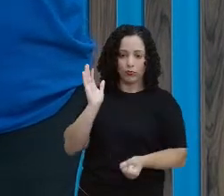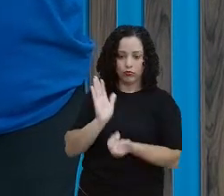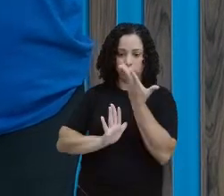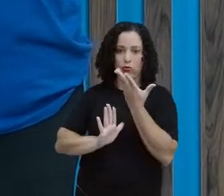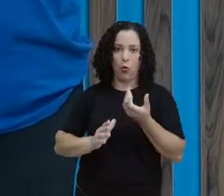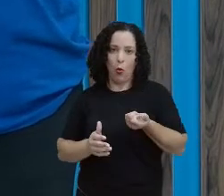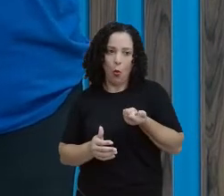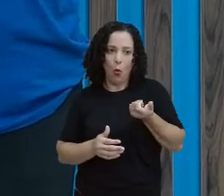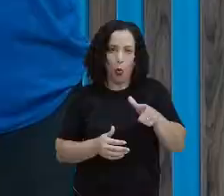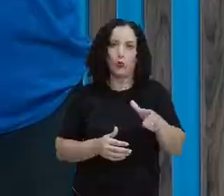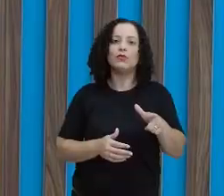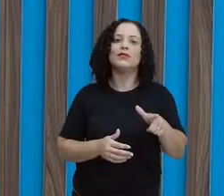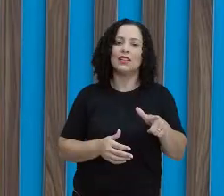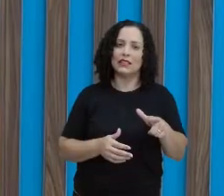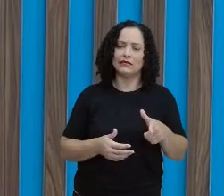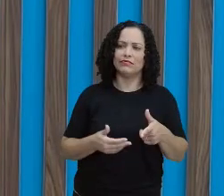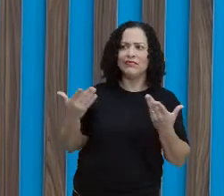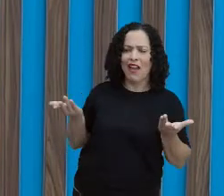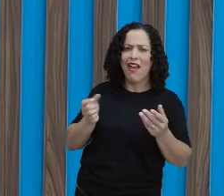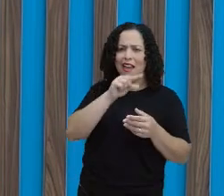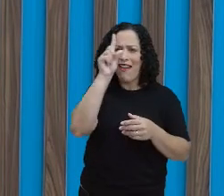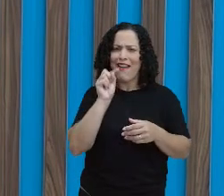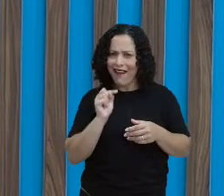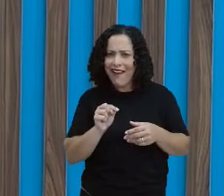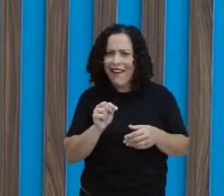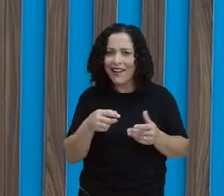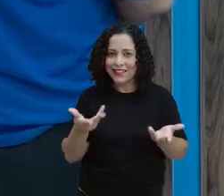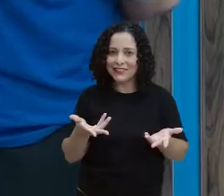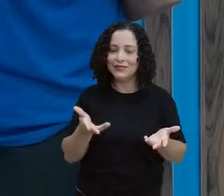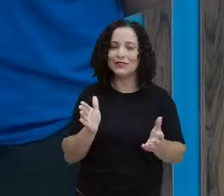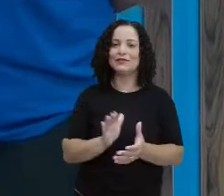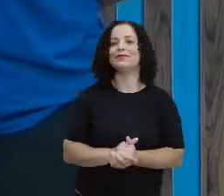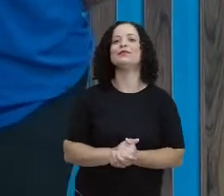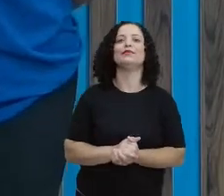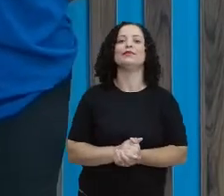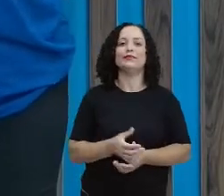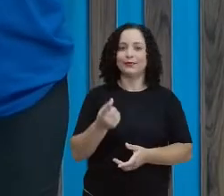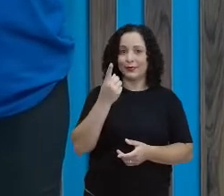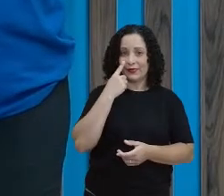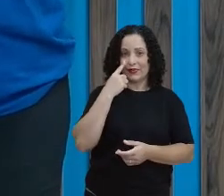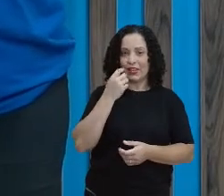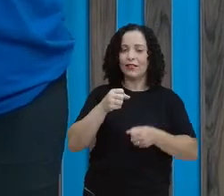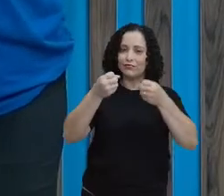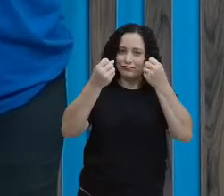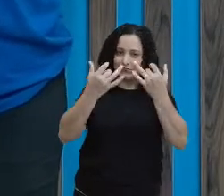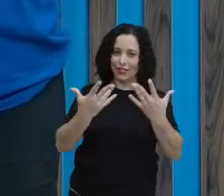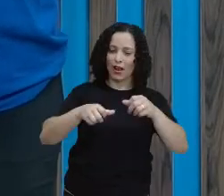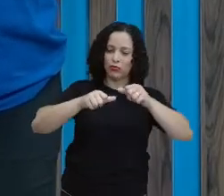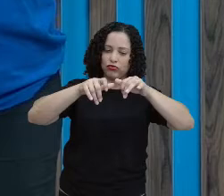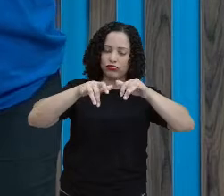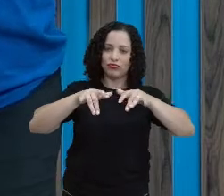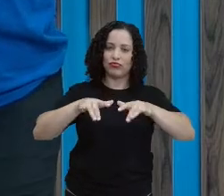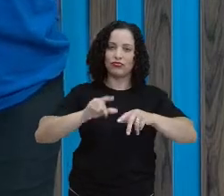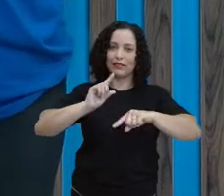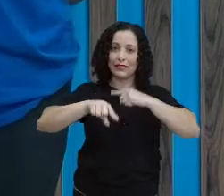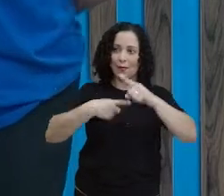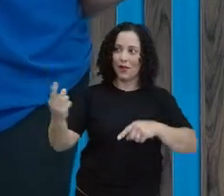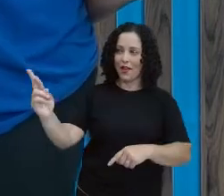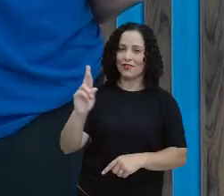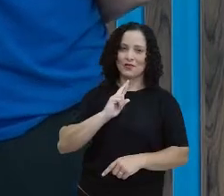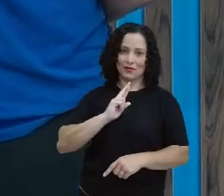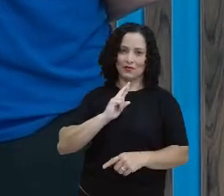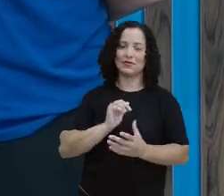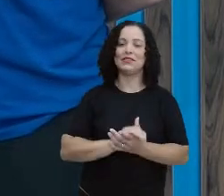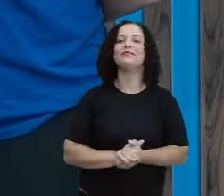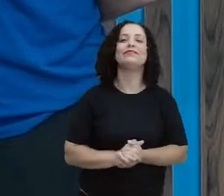isso, Gabriel, que tu estás falando? É sobre isso? Pois é. Vamos ver. Comenta aí com a professora Isabel, que já já ela me responde aí o que tu